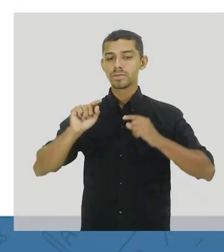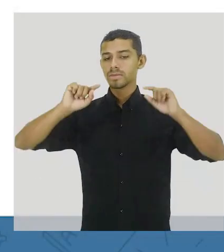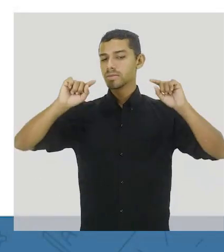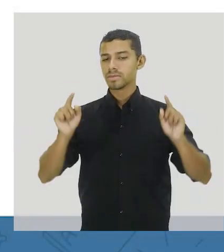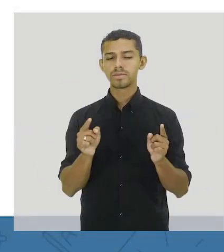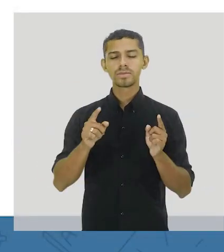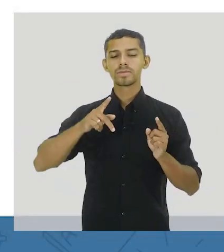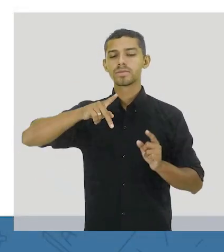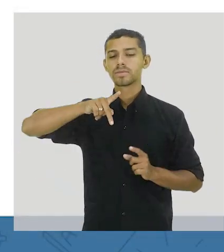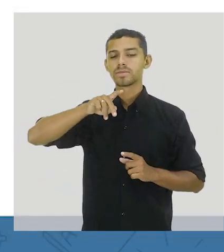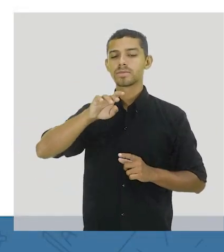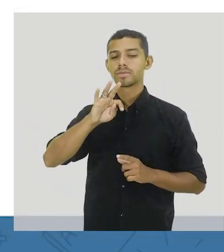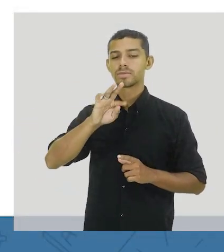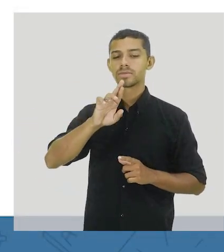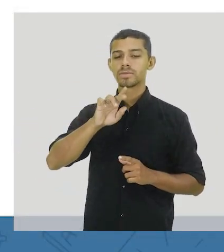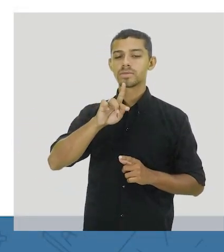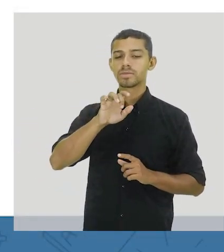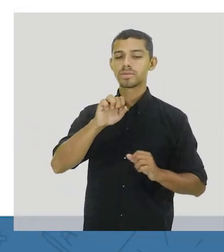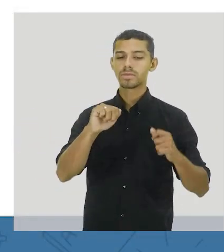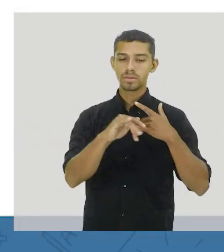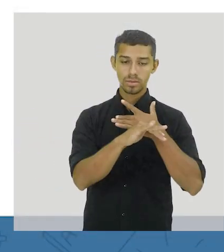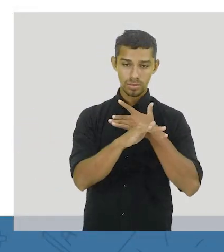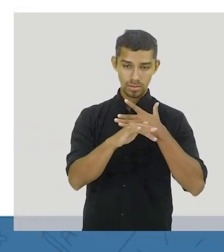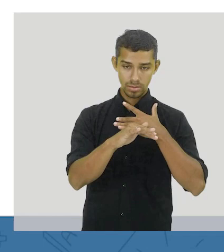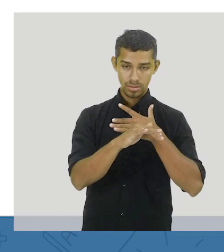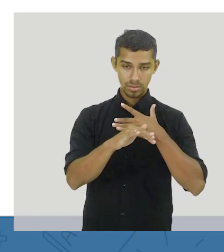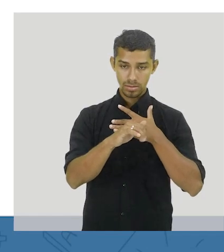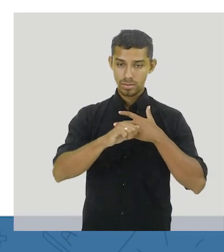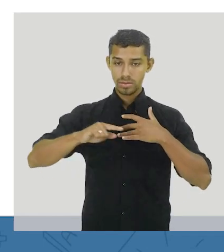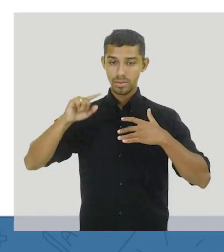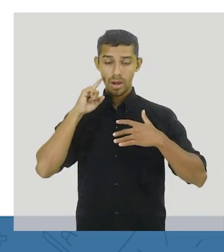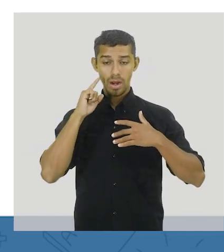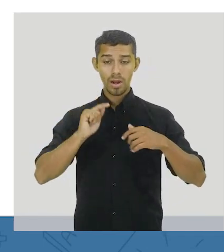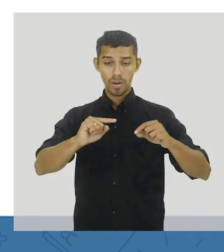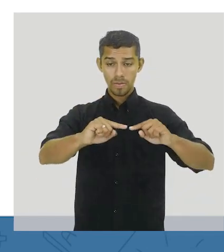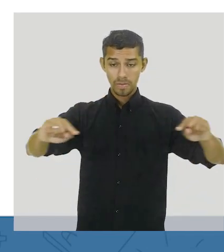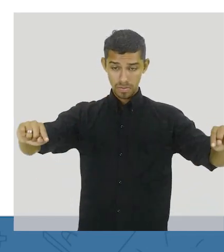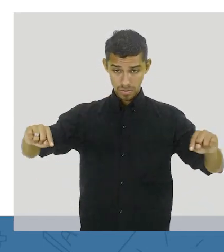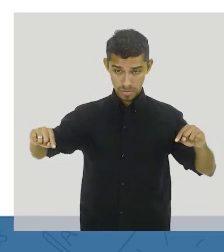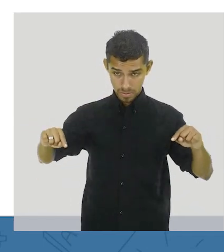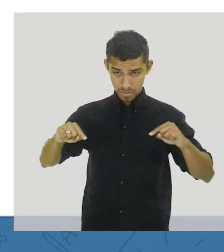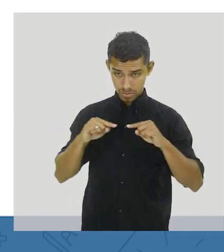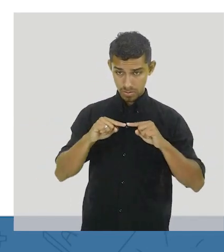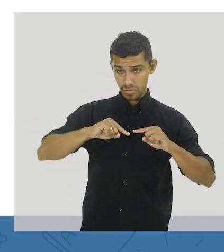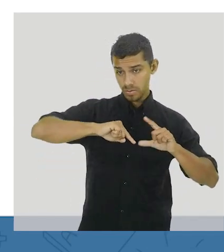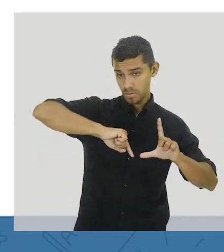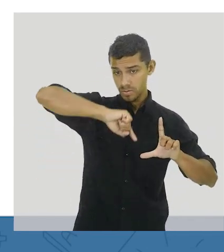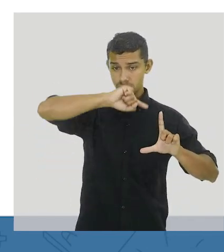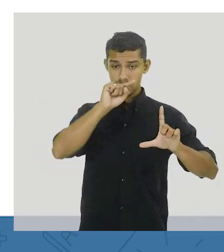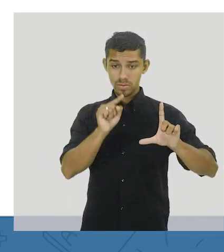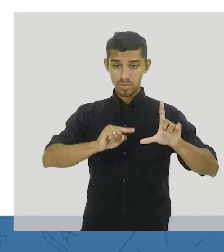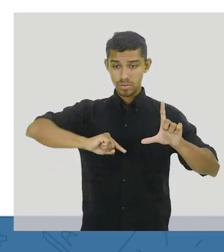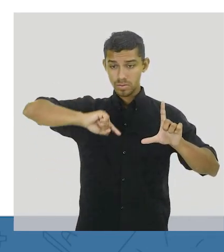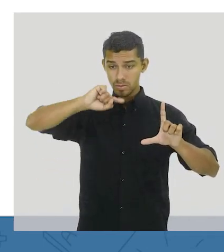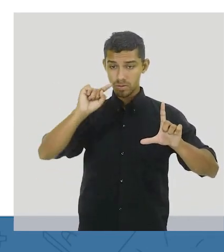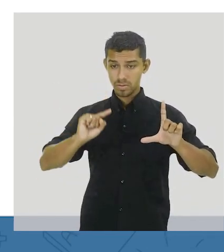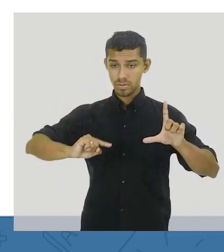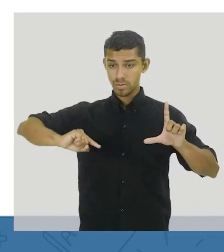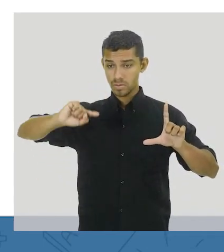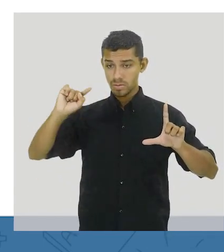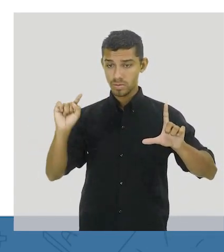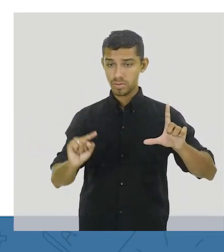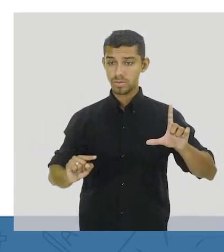um laboratório de ondas de mesma, né, de uma das extremidades,